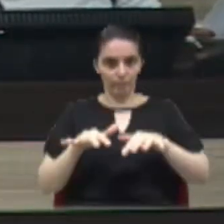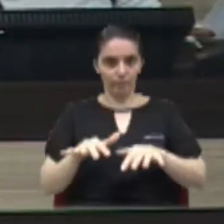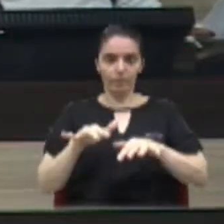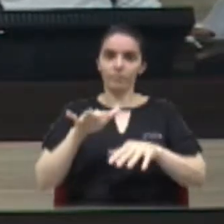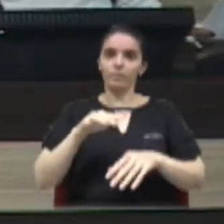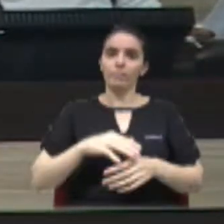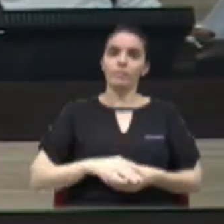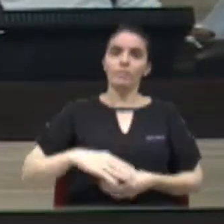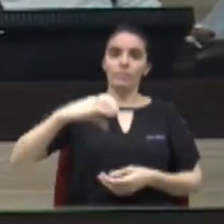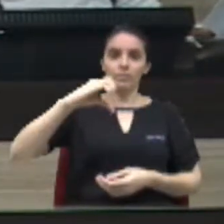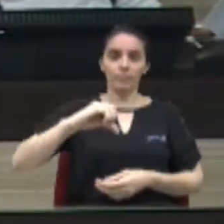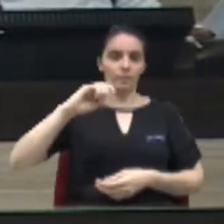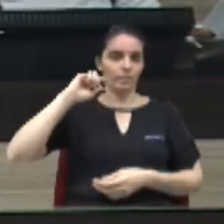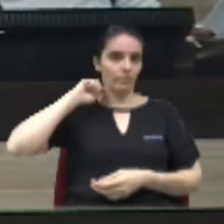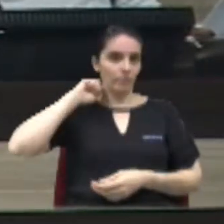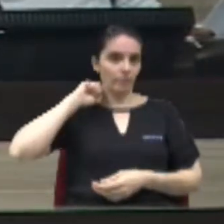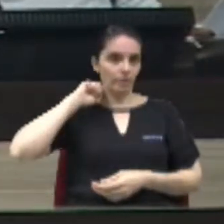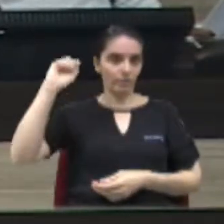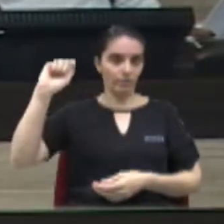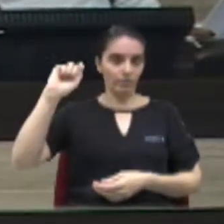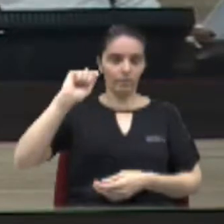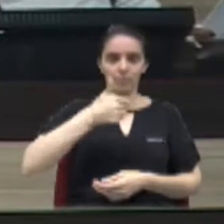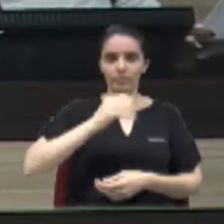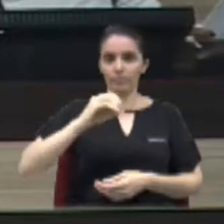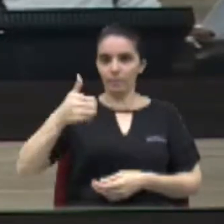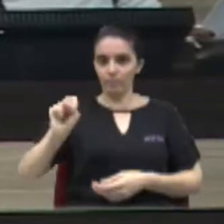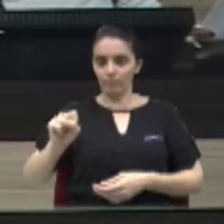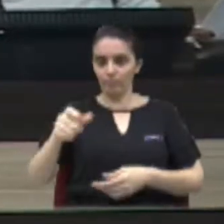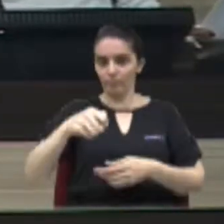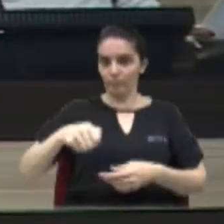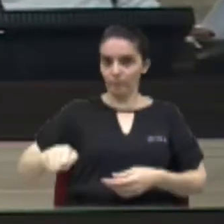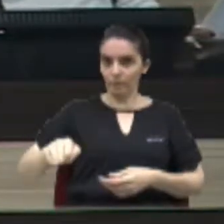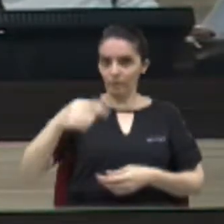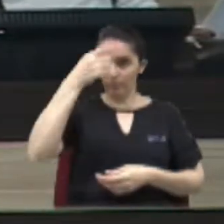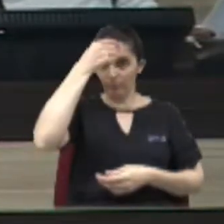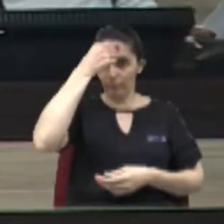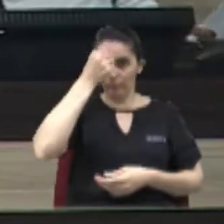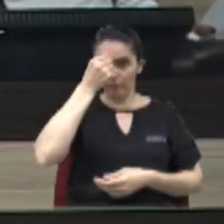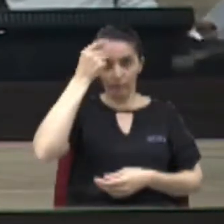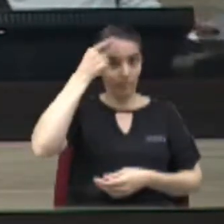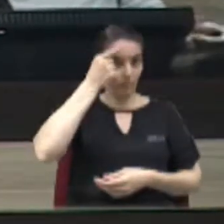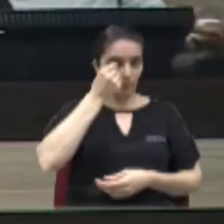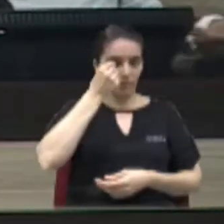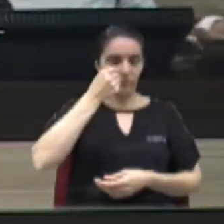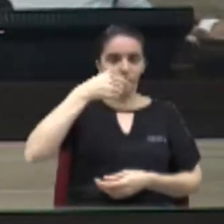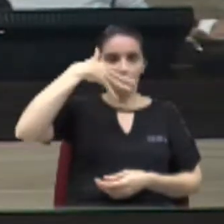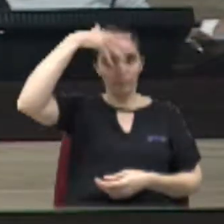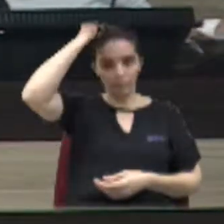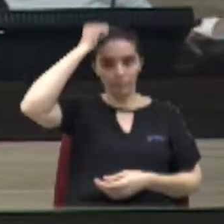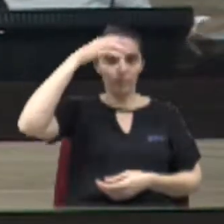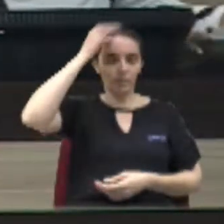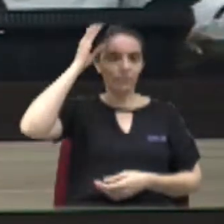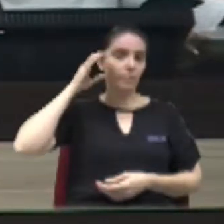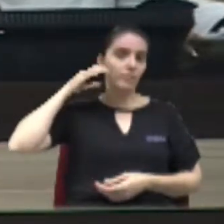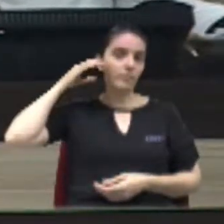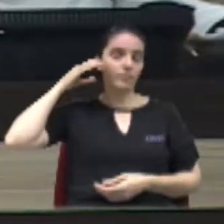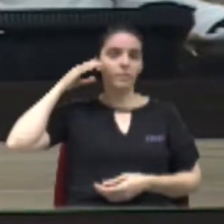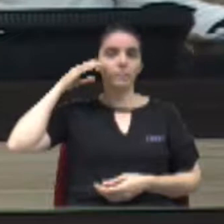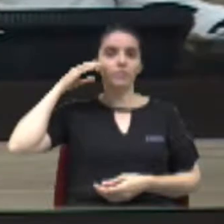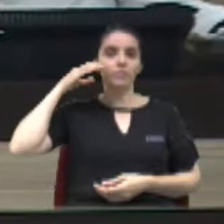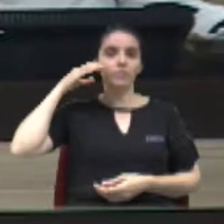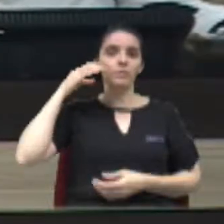Bortolã, aos 9 de abril de 2018, segue assinado pelo vereador Anderson Pereira, Antônio Franco de Moraes, Carolina de Moraes Pontes,